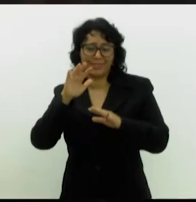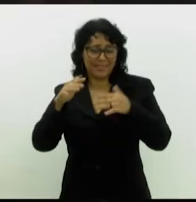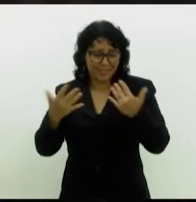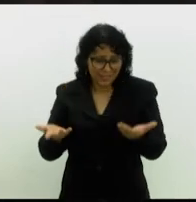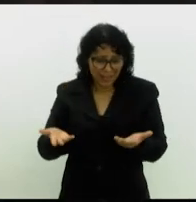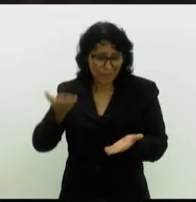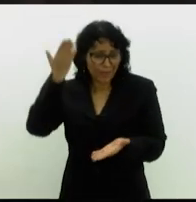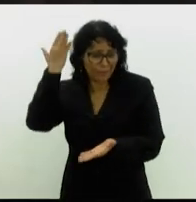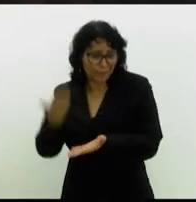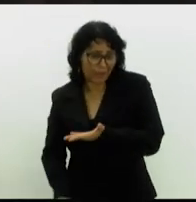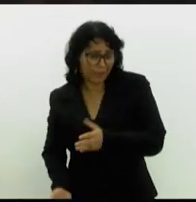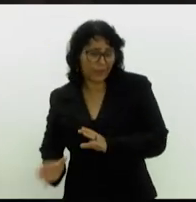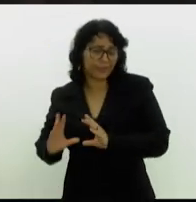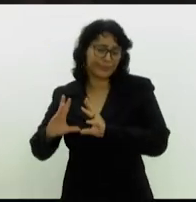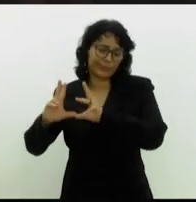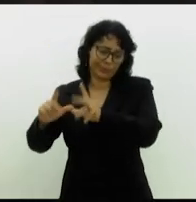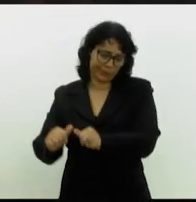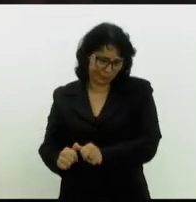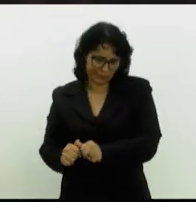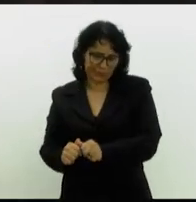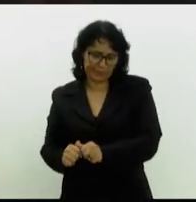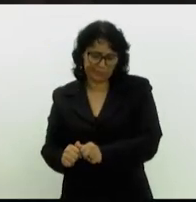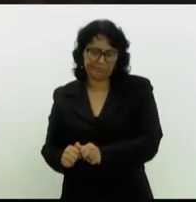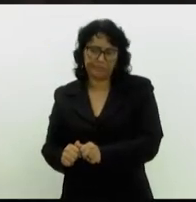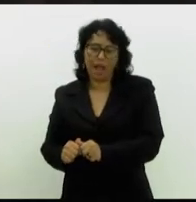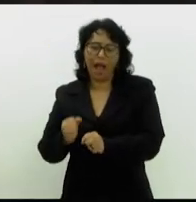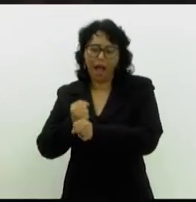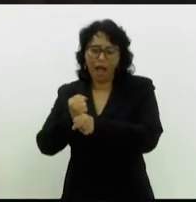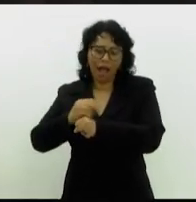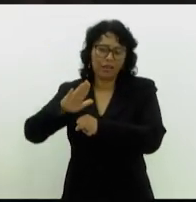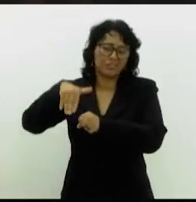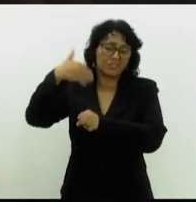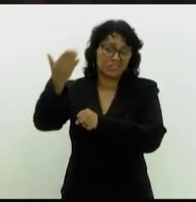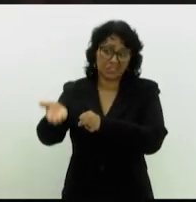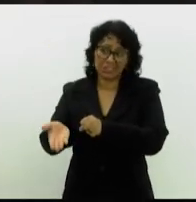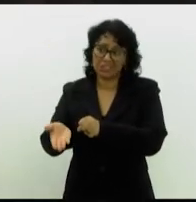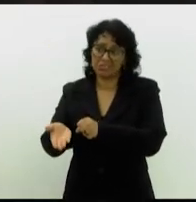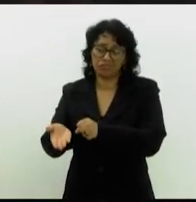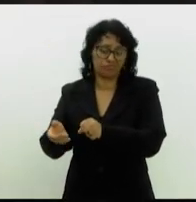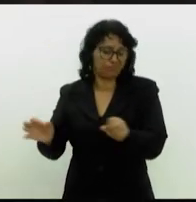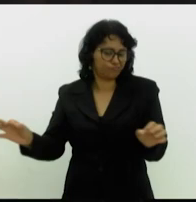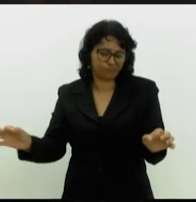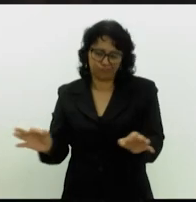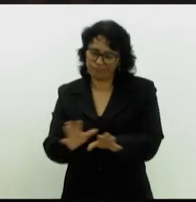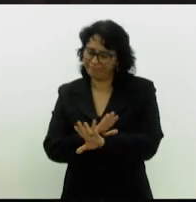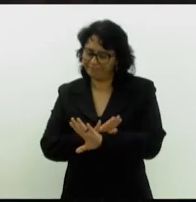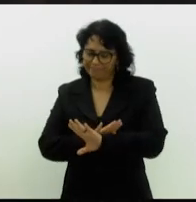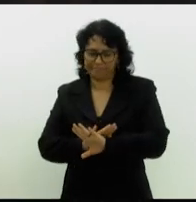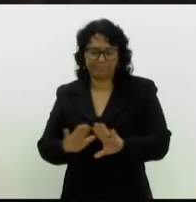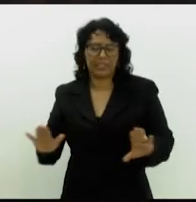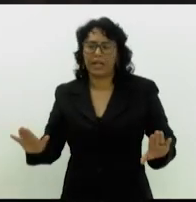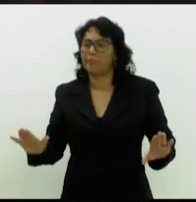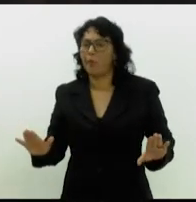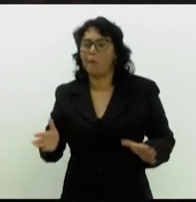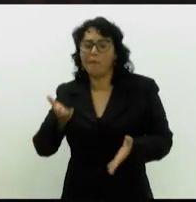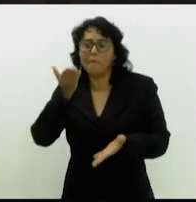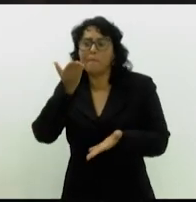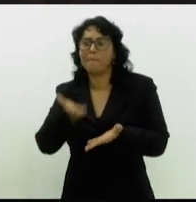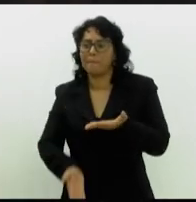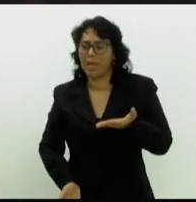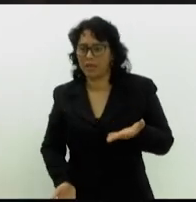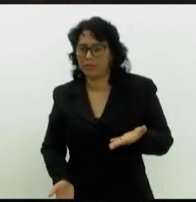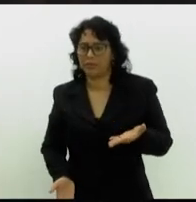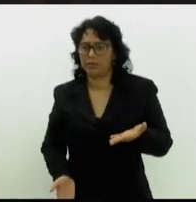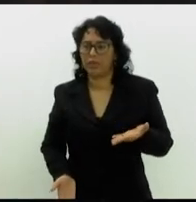meses do ano seguinte que isso for eh a